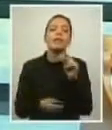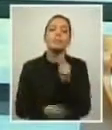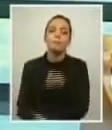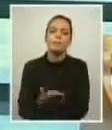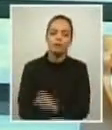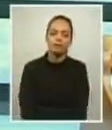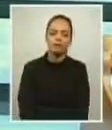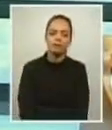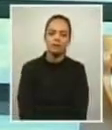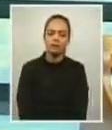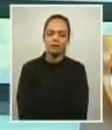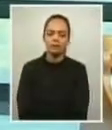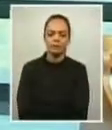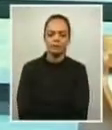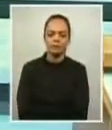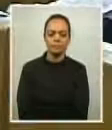e 21